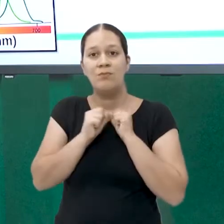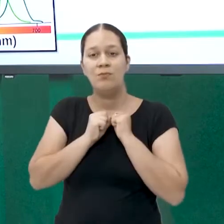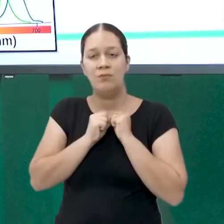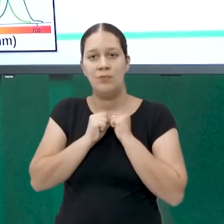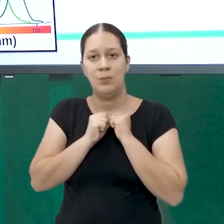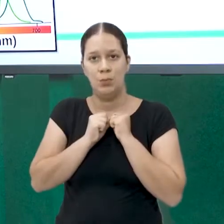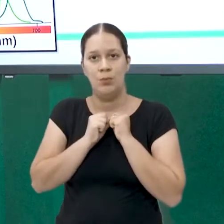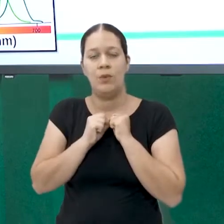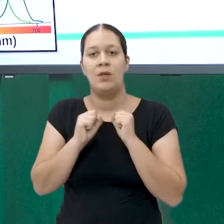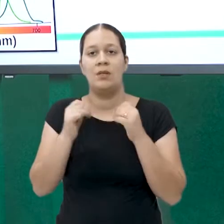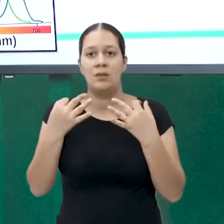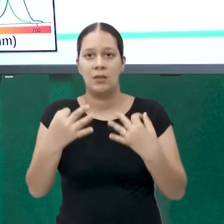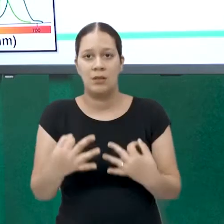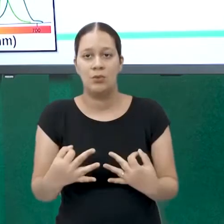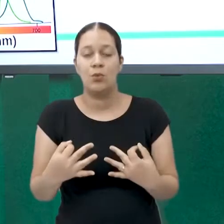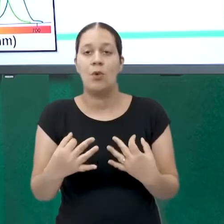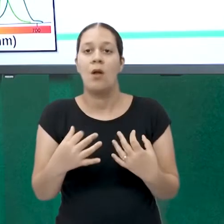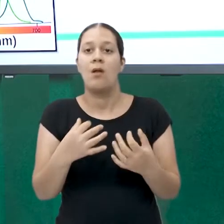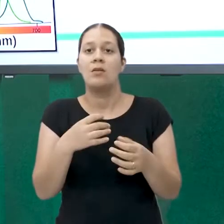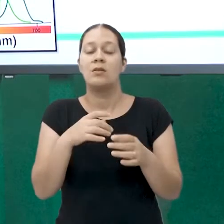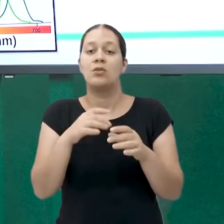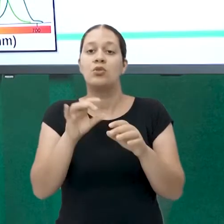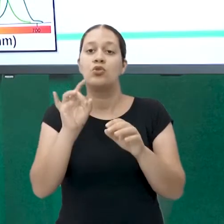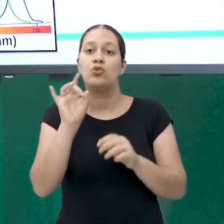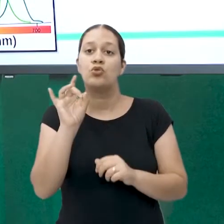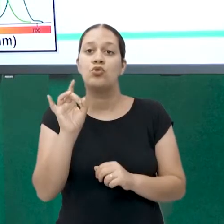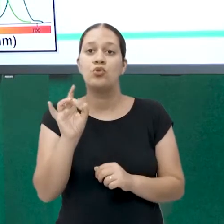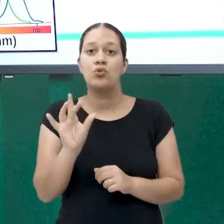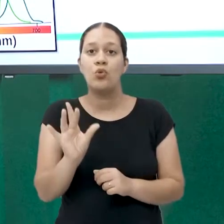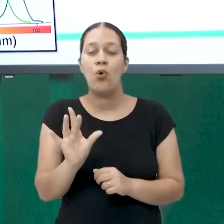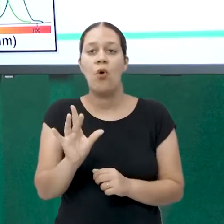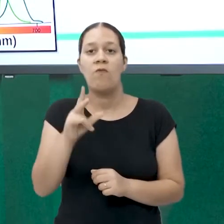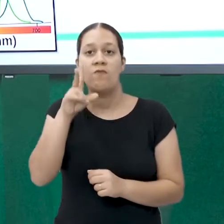vão ser absorvidos, tá?